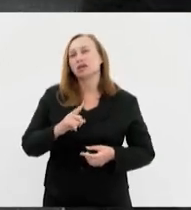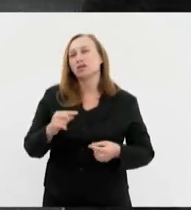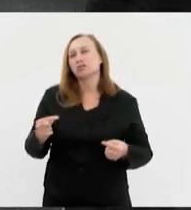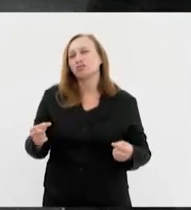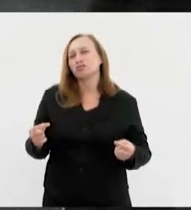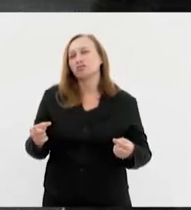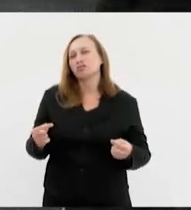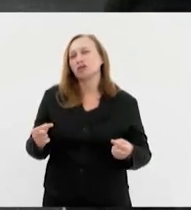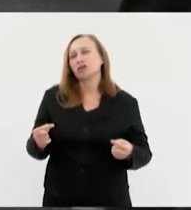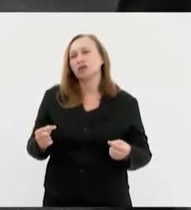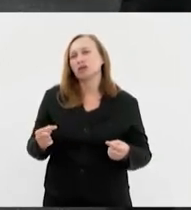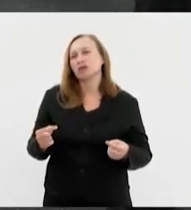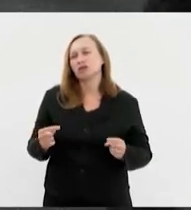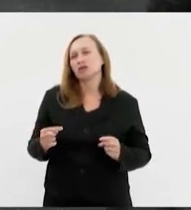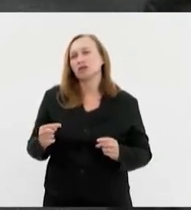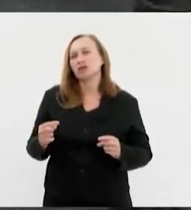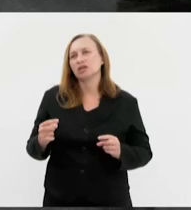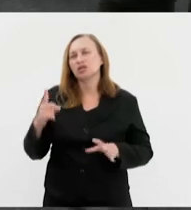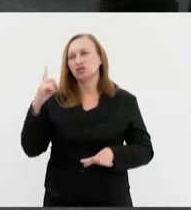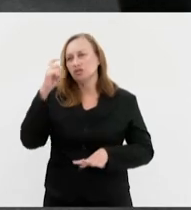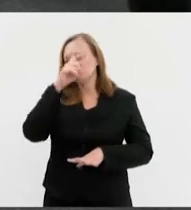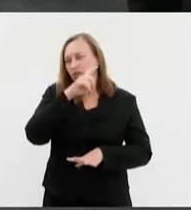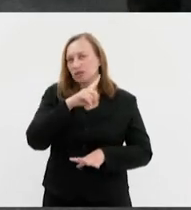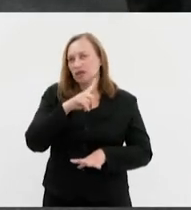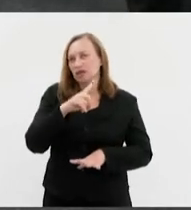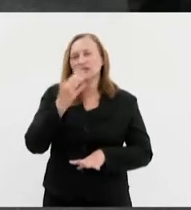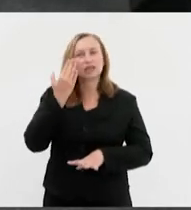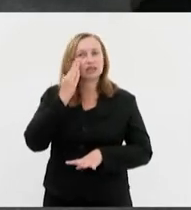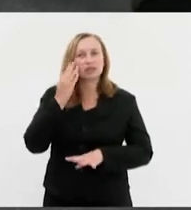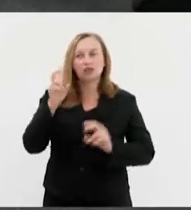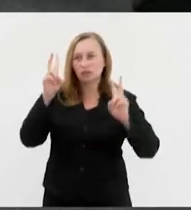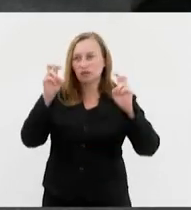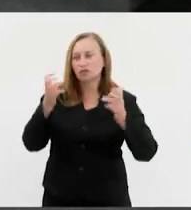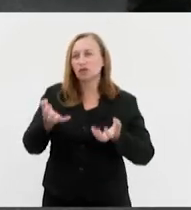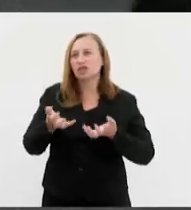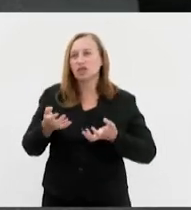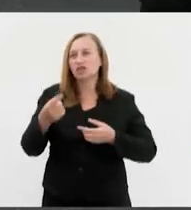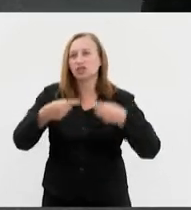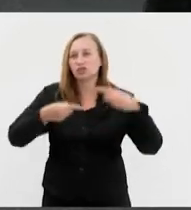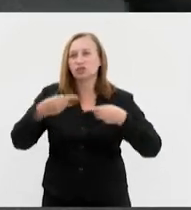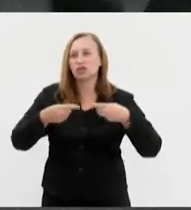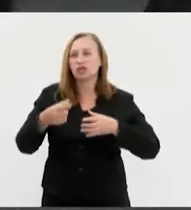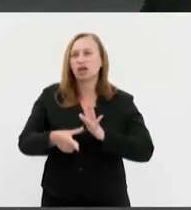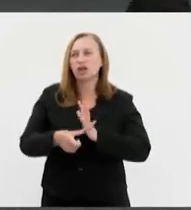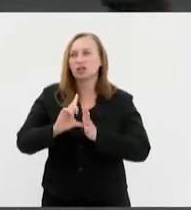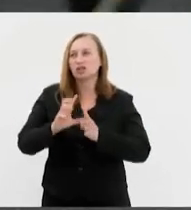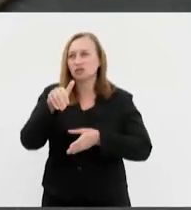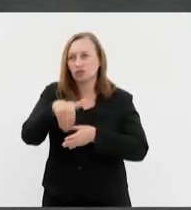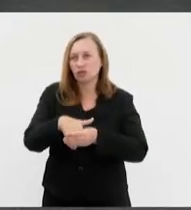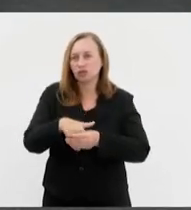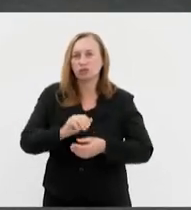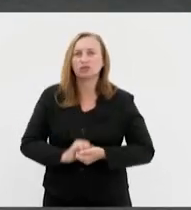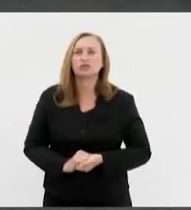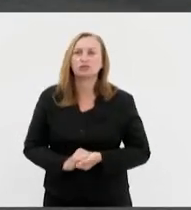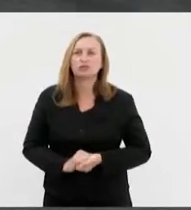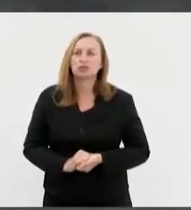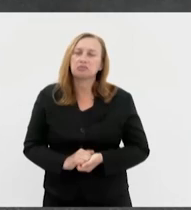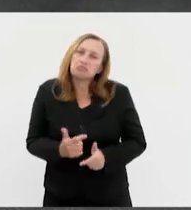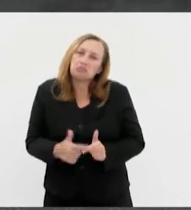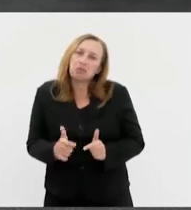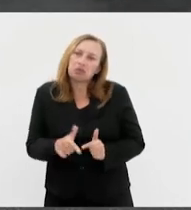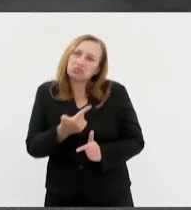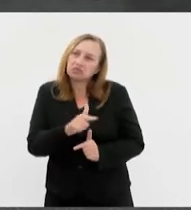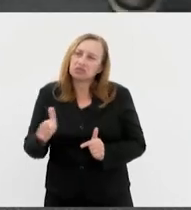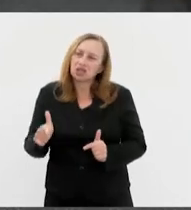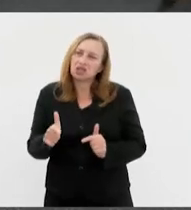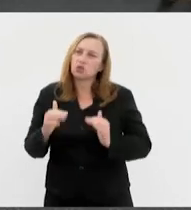ter a oportunidade de discutir essa questão antes do voto. Eu não tenho problema nenhum de